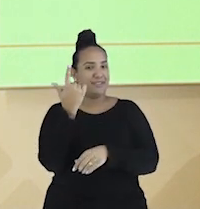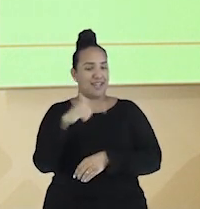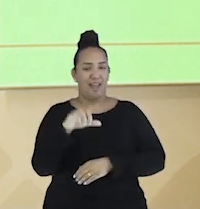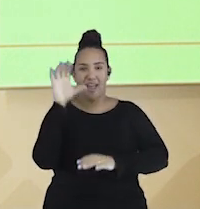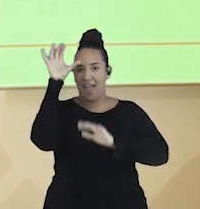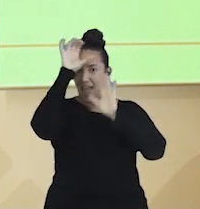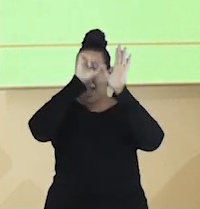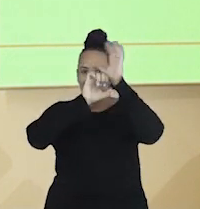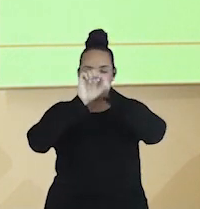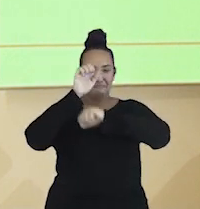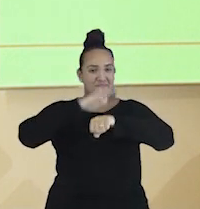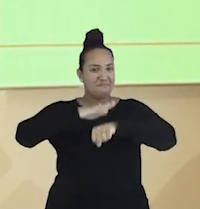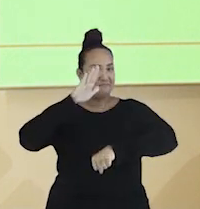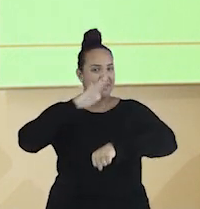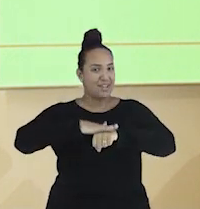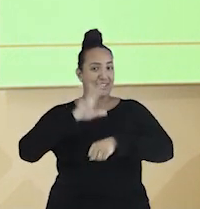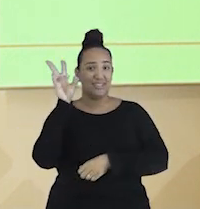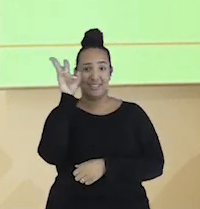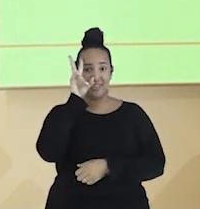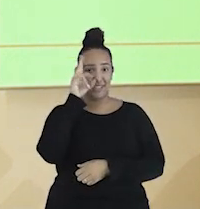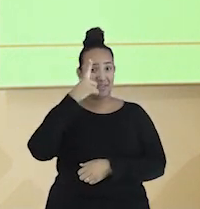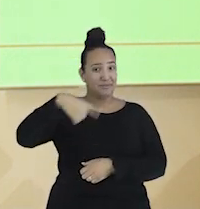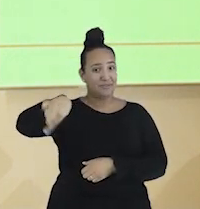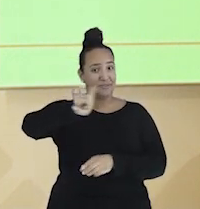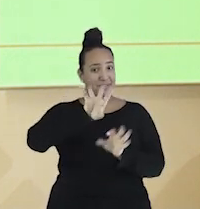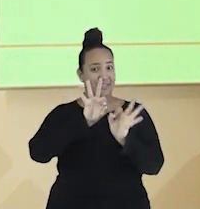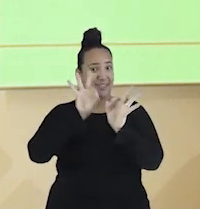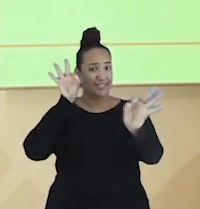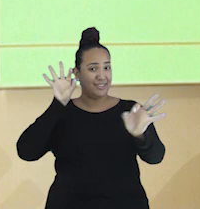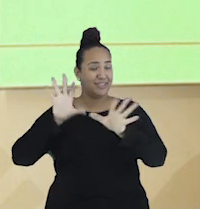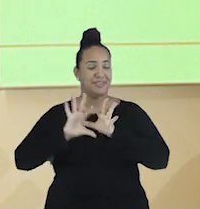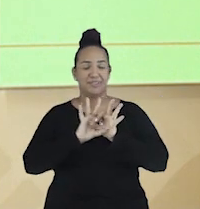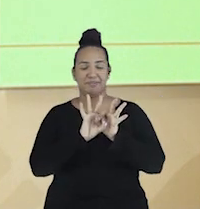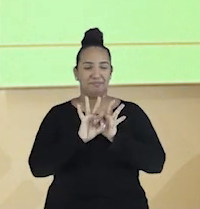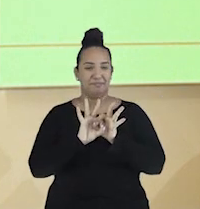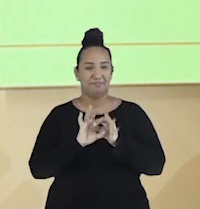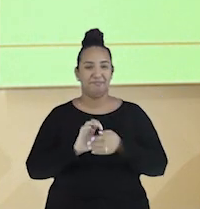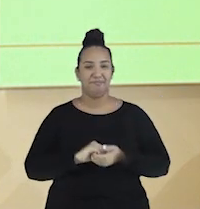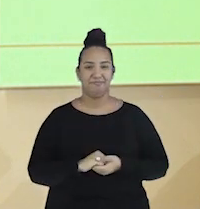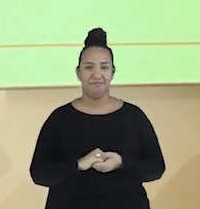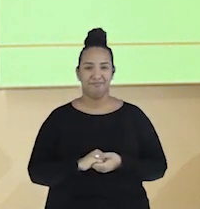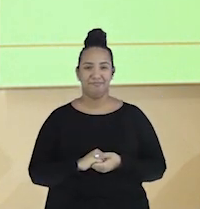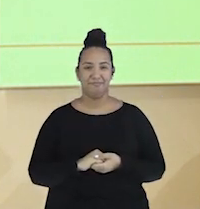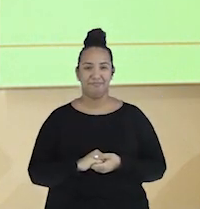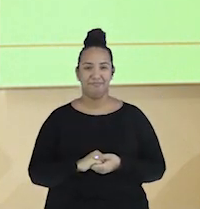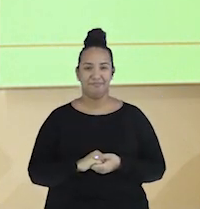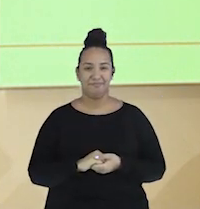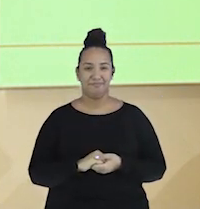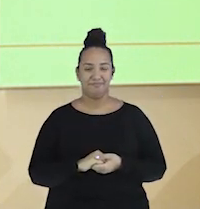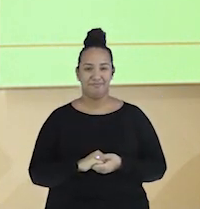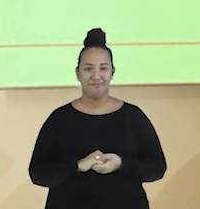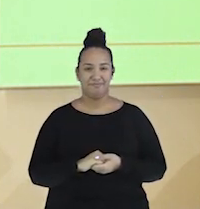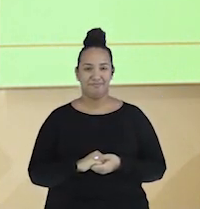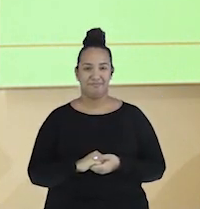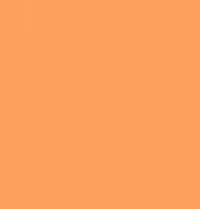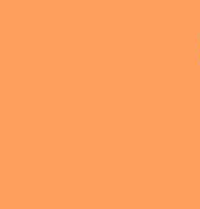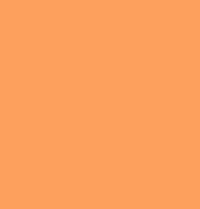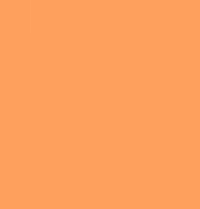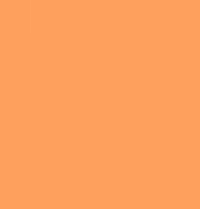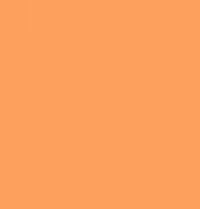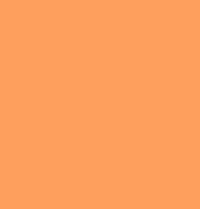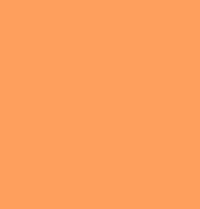aqui aprendendo muito mais. E não esqueçam, mesmo distantes, estamos juntos.